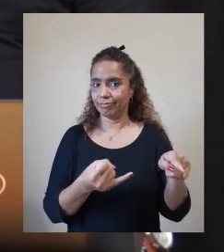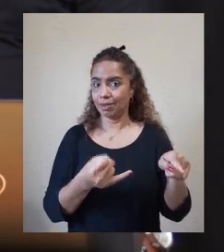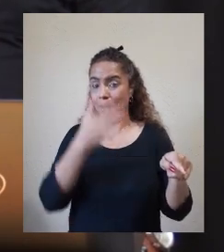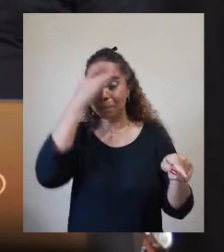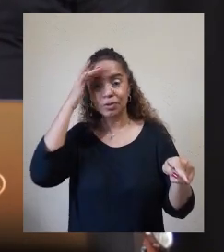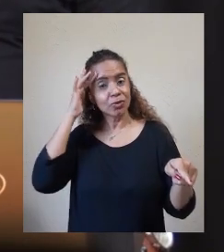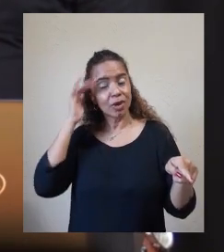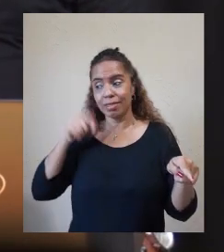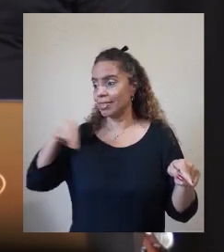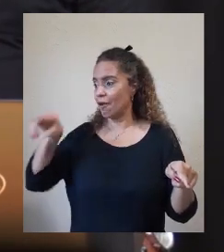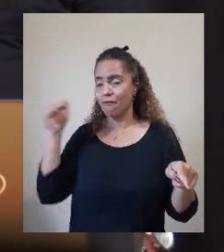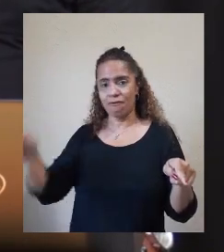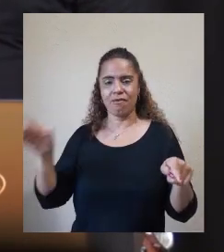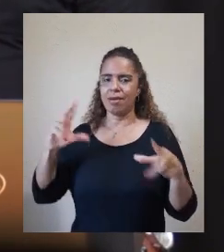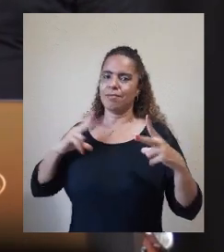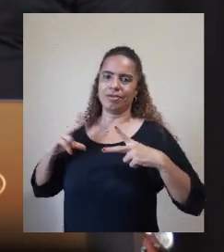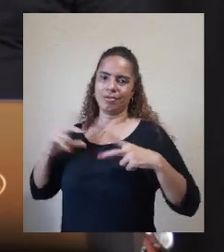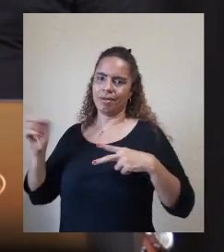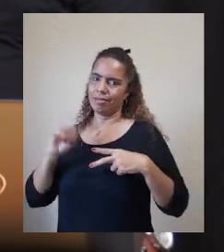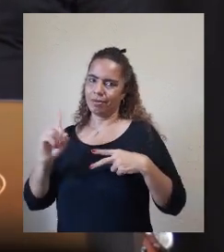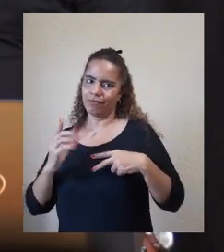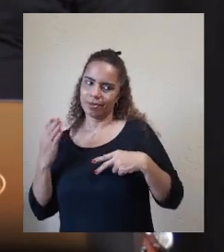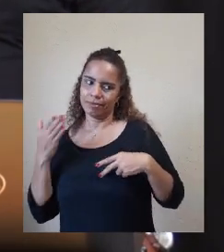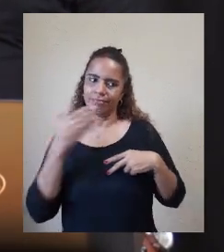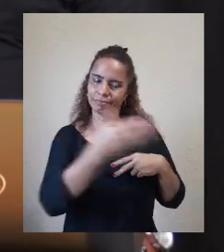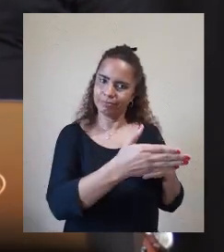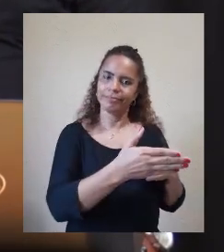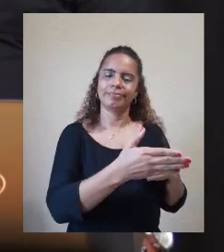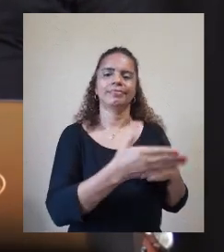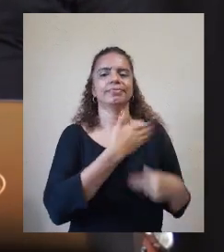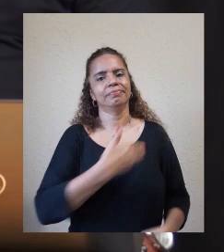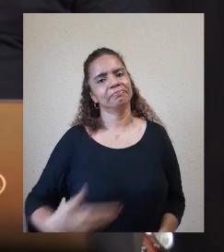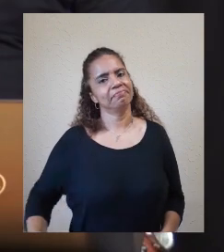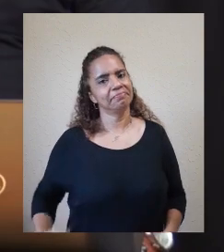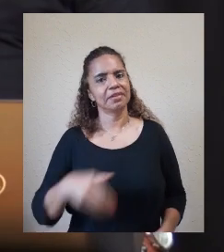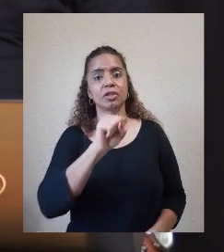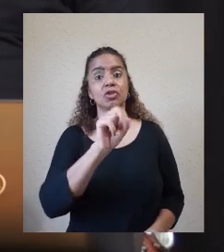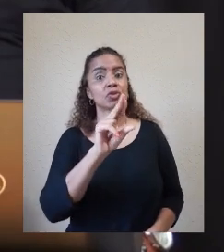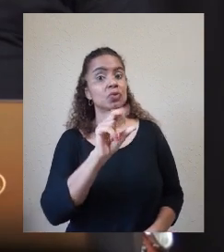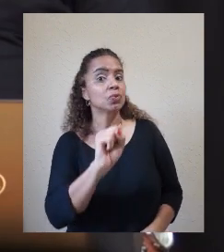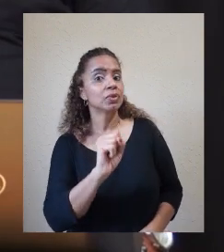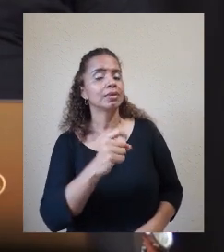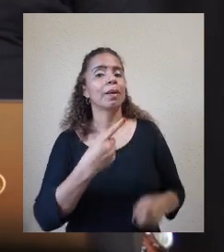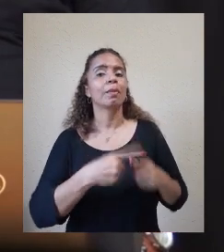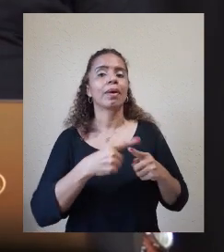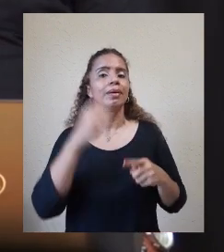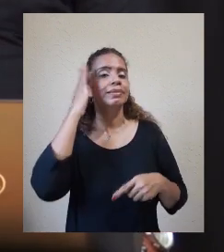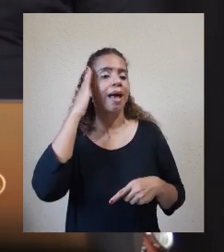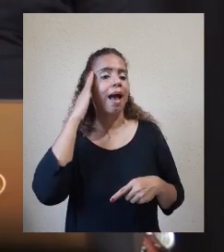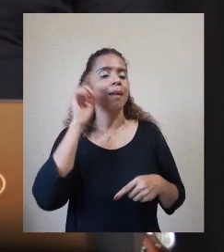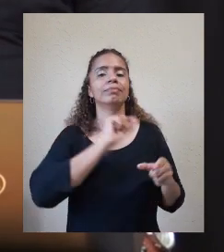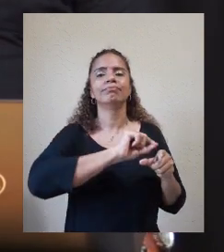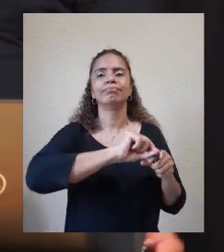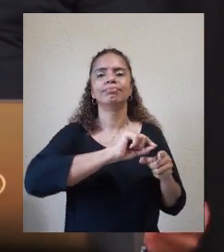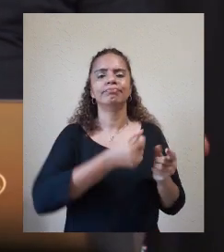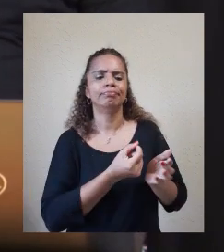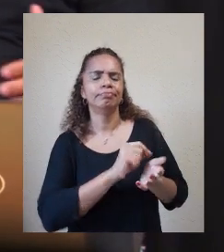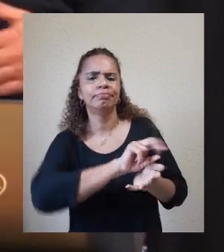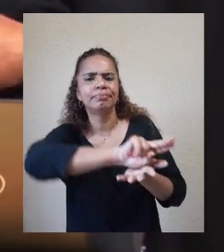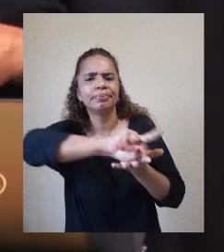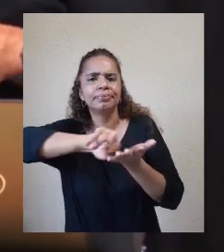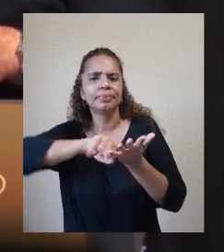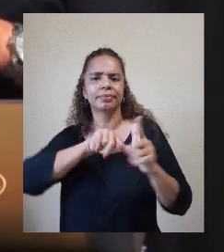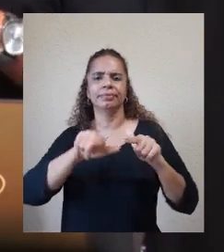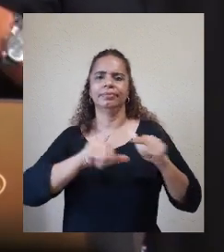pelo SUS, não começa pela rede privada. Pois a rede privada adapta essa situação à sua própria realidade. Né? Então, claro, e